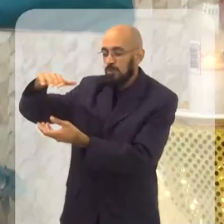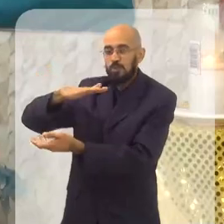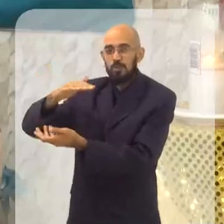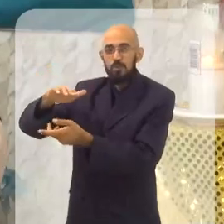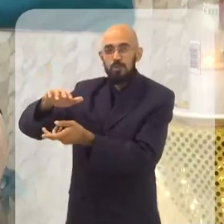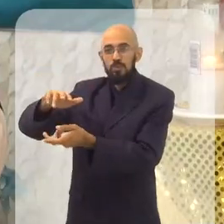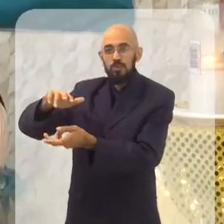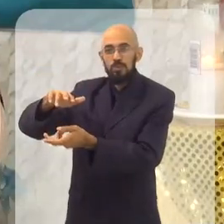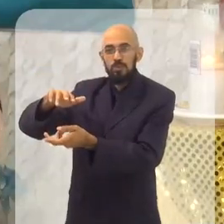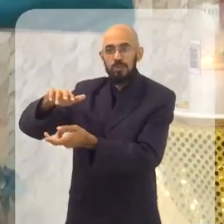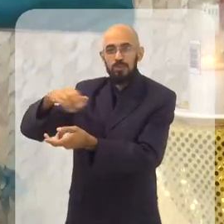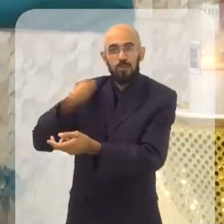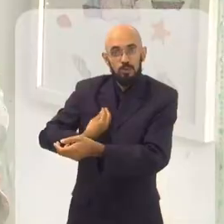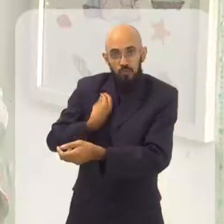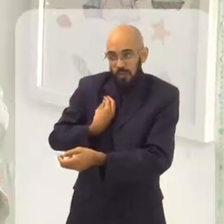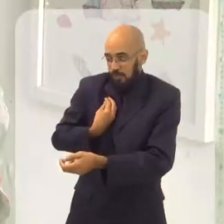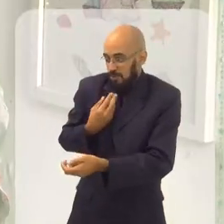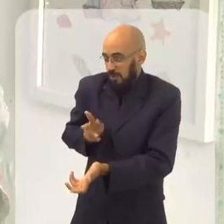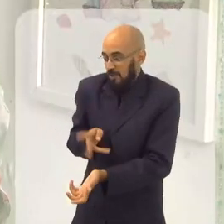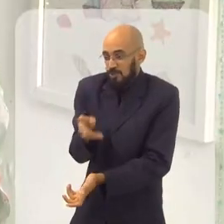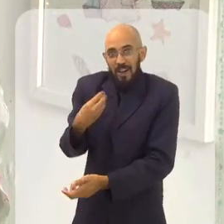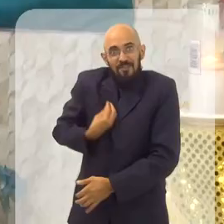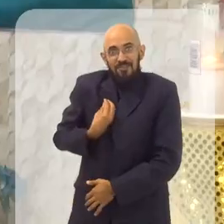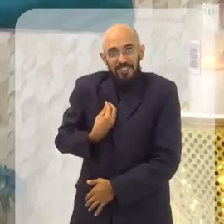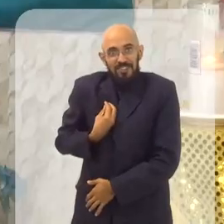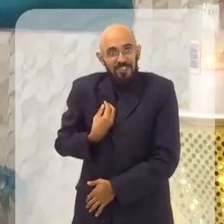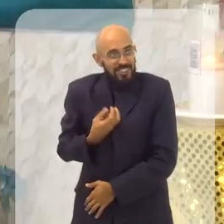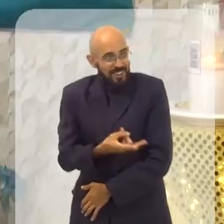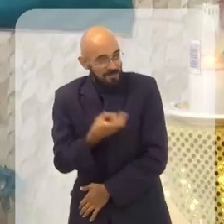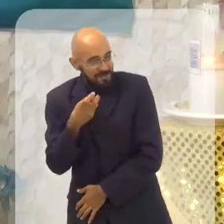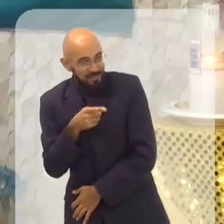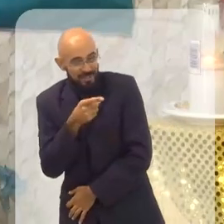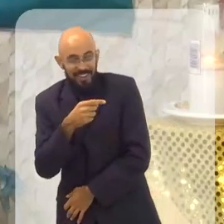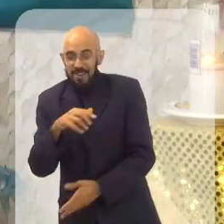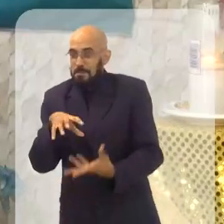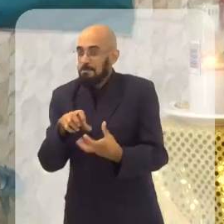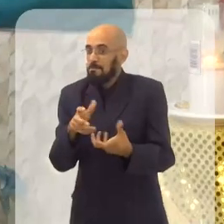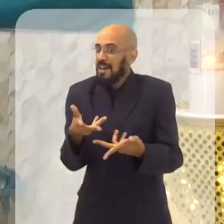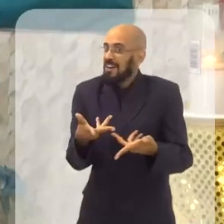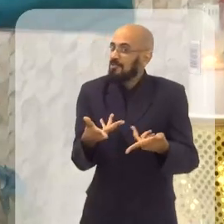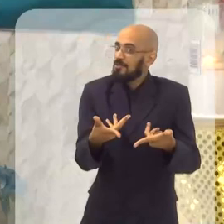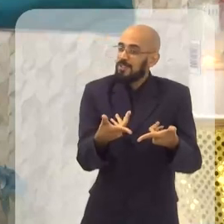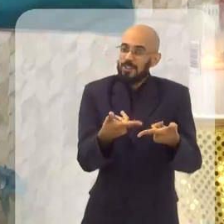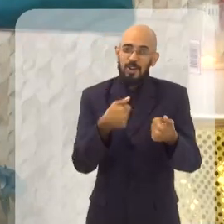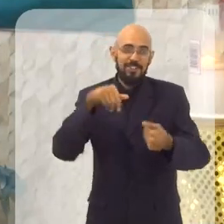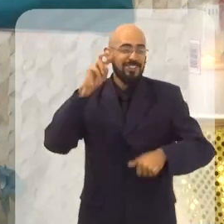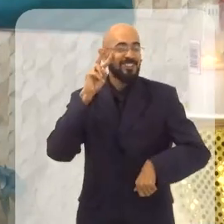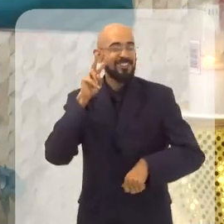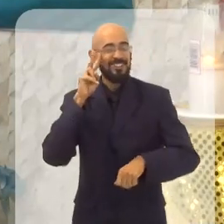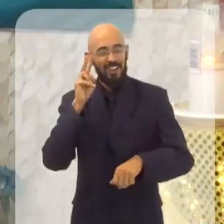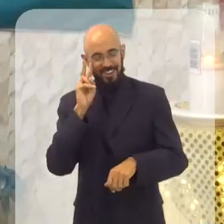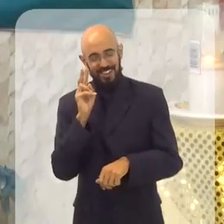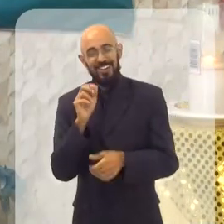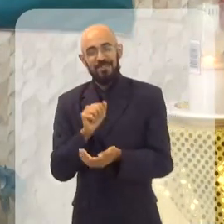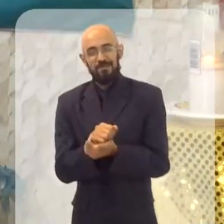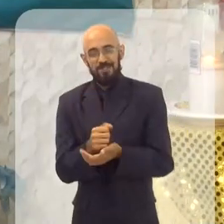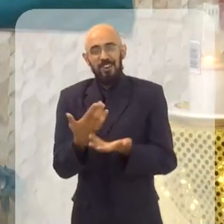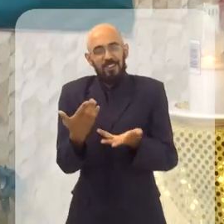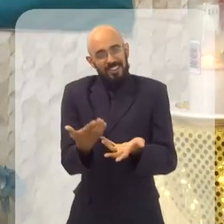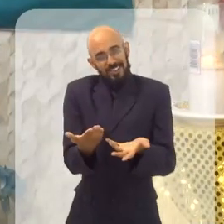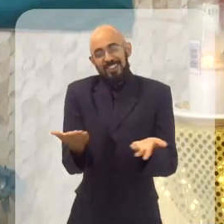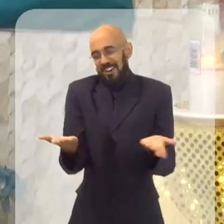mortos, para o mundo dos vivos, para renascer. E eu achei maravilhosa essa história